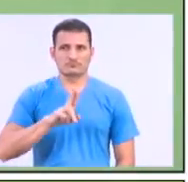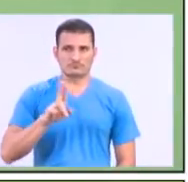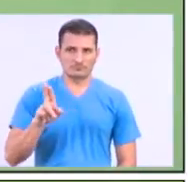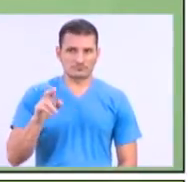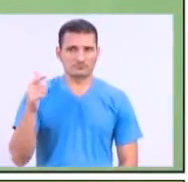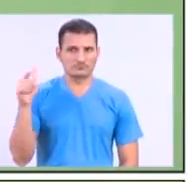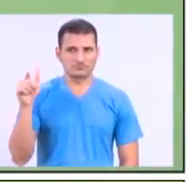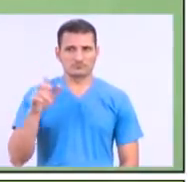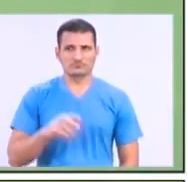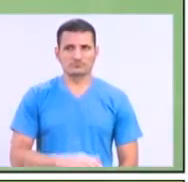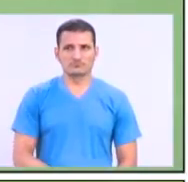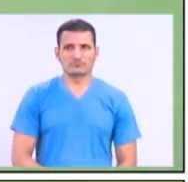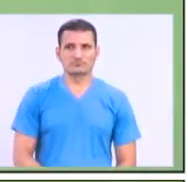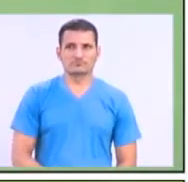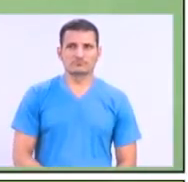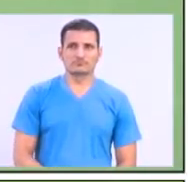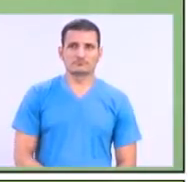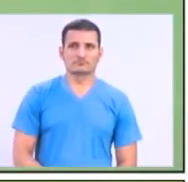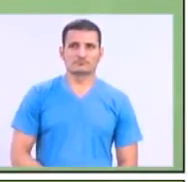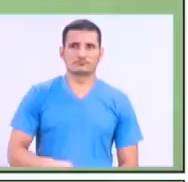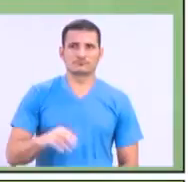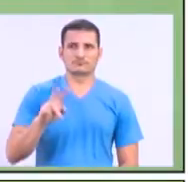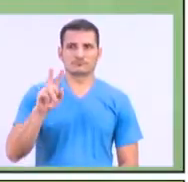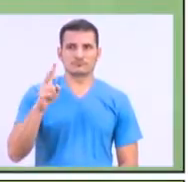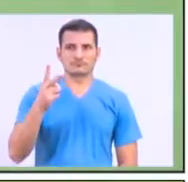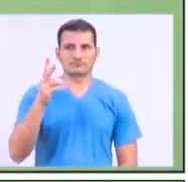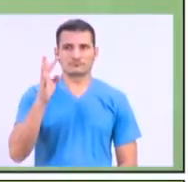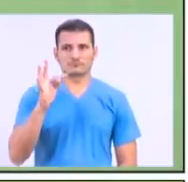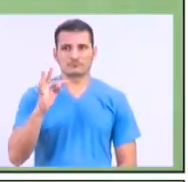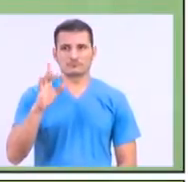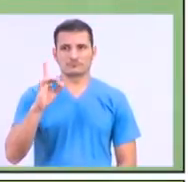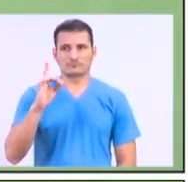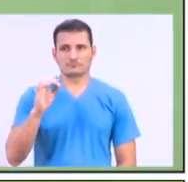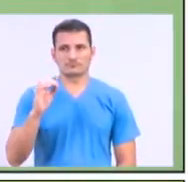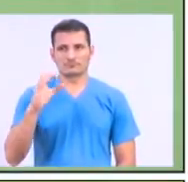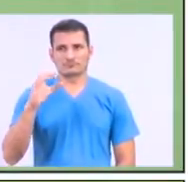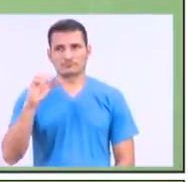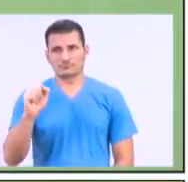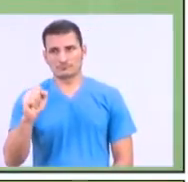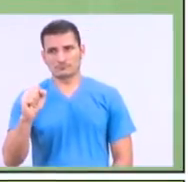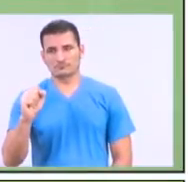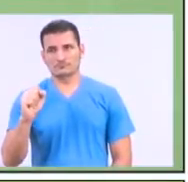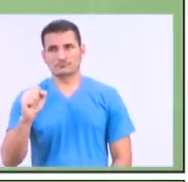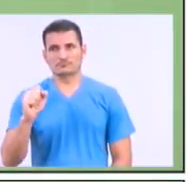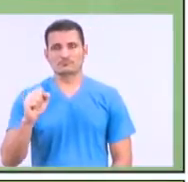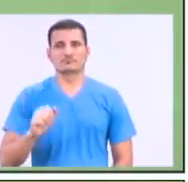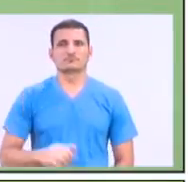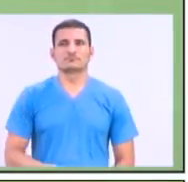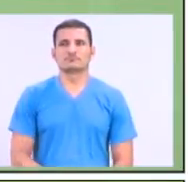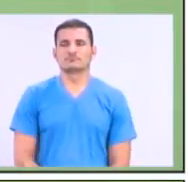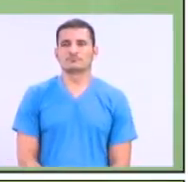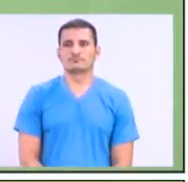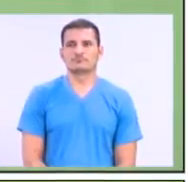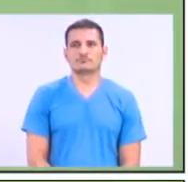chamada htdocs, certo? Então, basicamente, nós temos essas duas